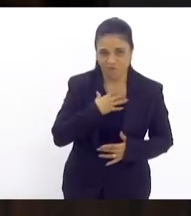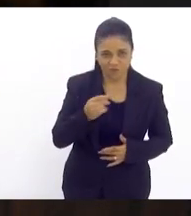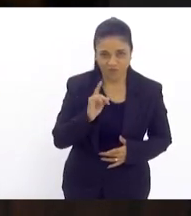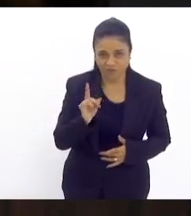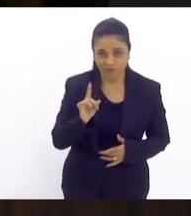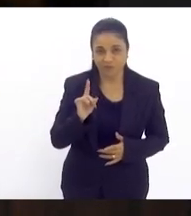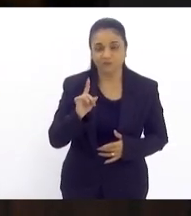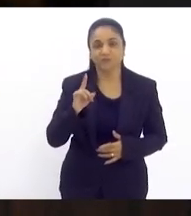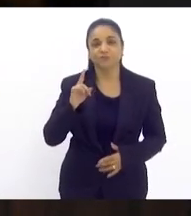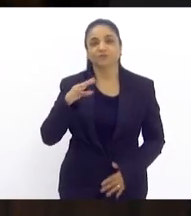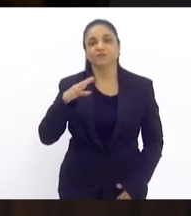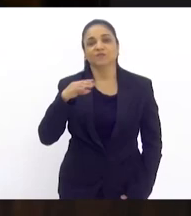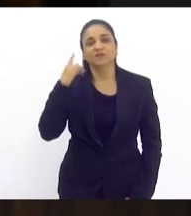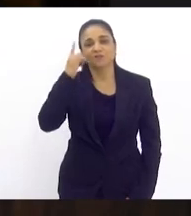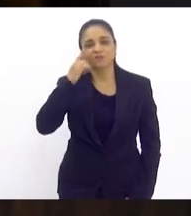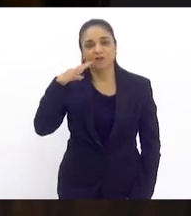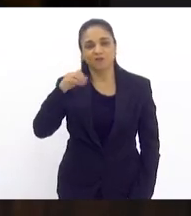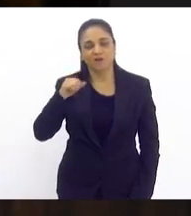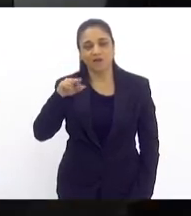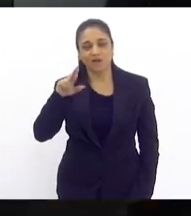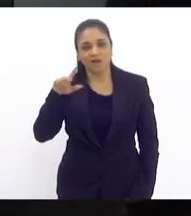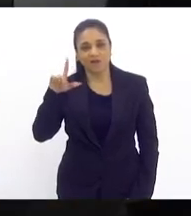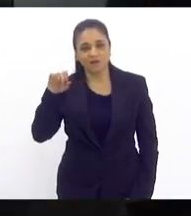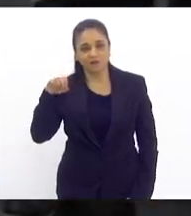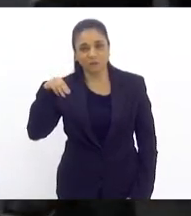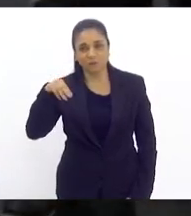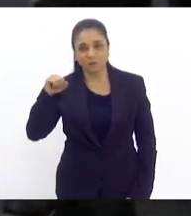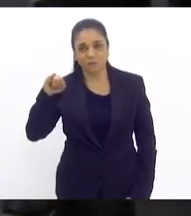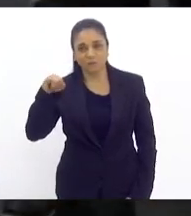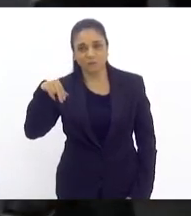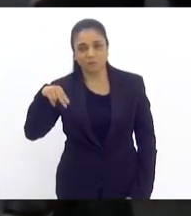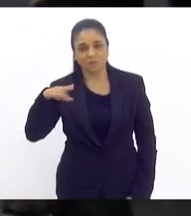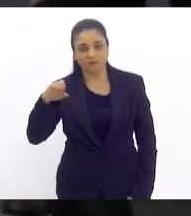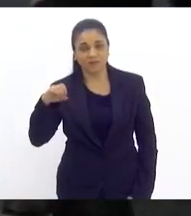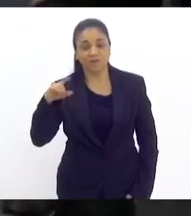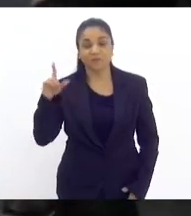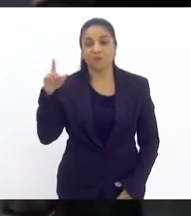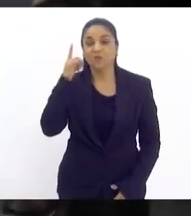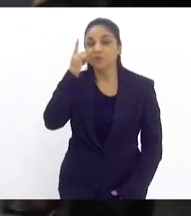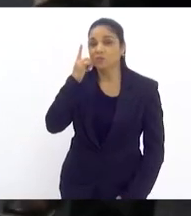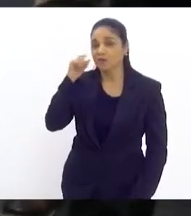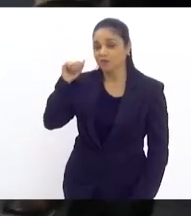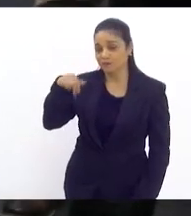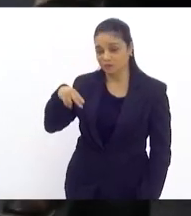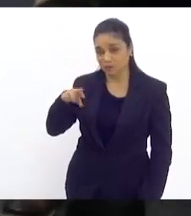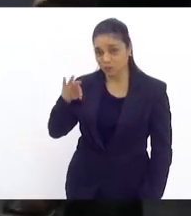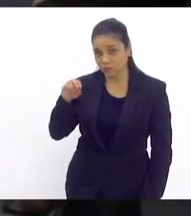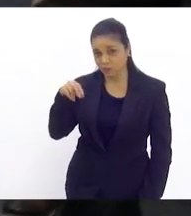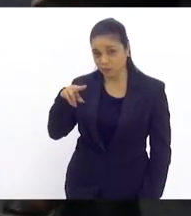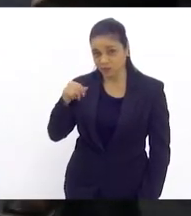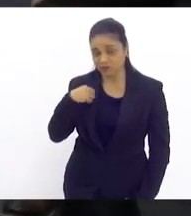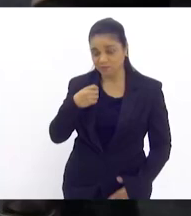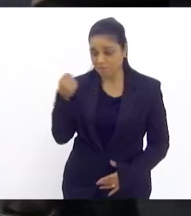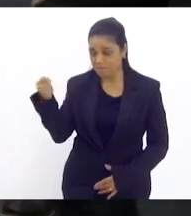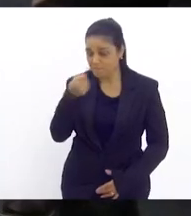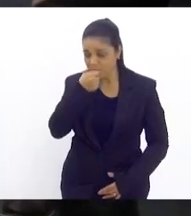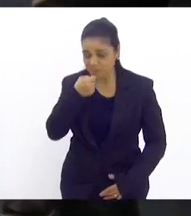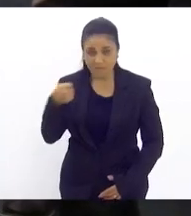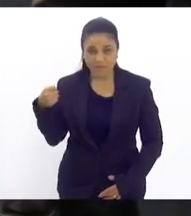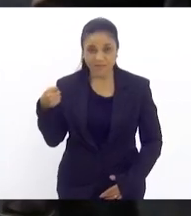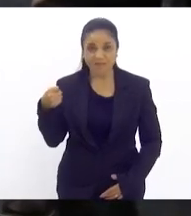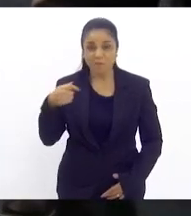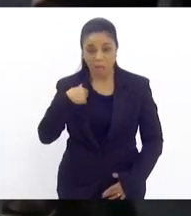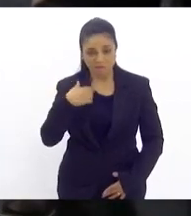micro logo depois o deputado o deputado Otoni pediu para o CD a palavra para ele para ele dizer que não quero